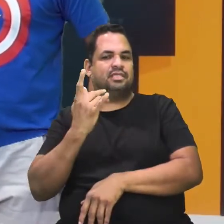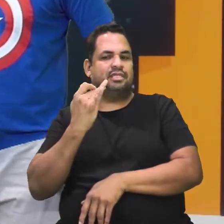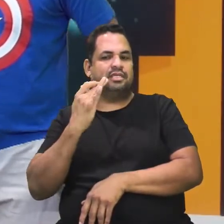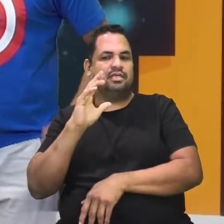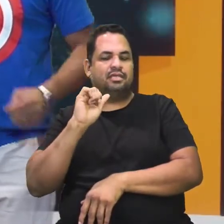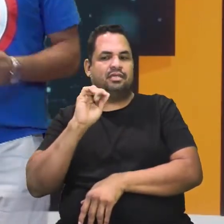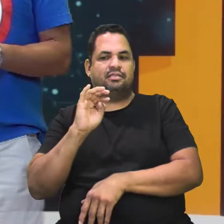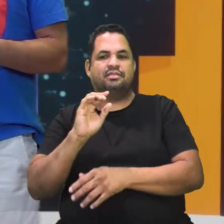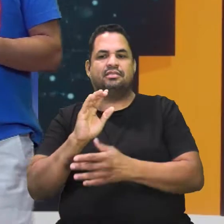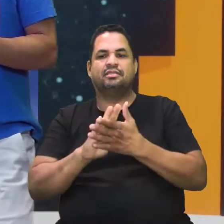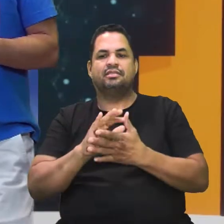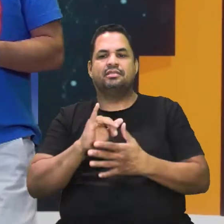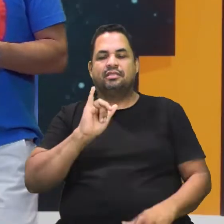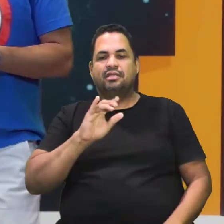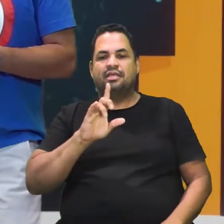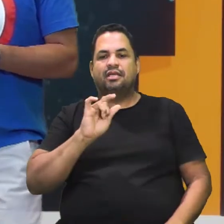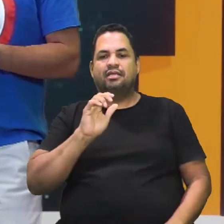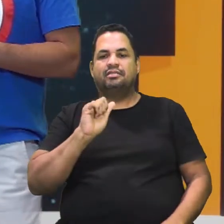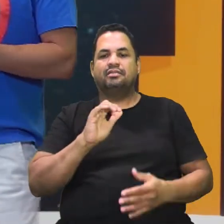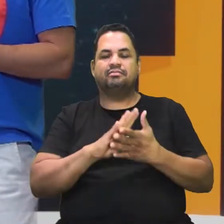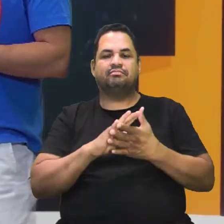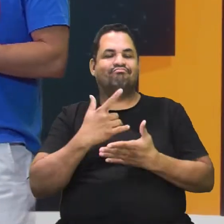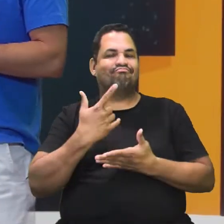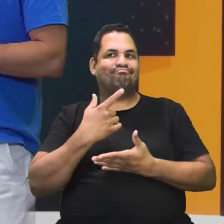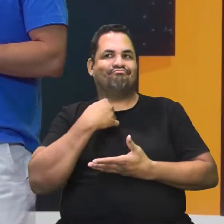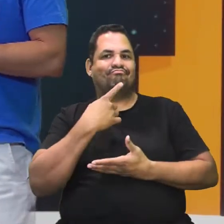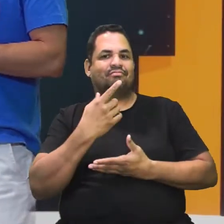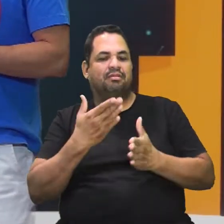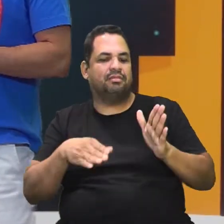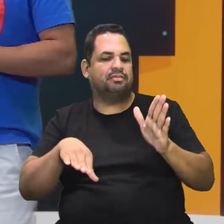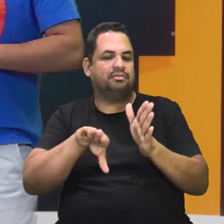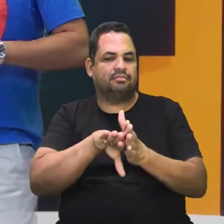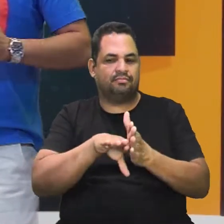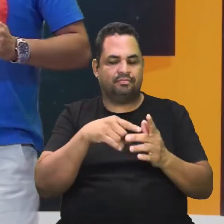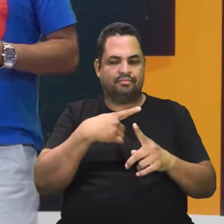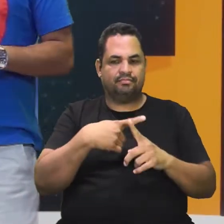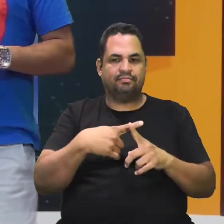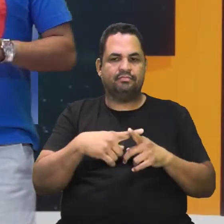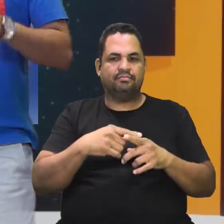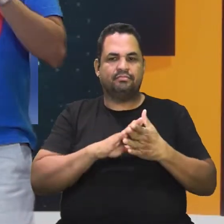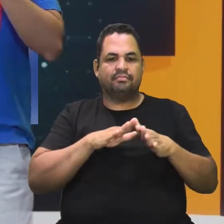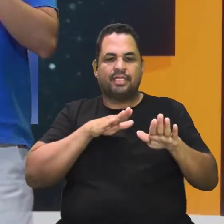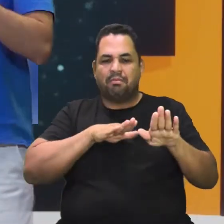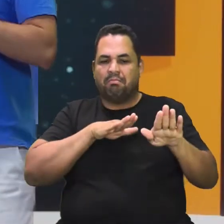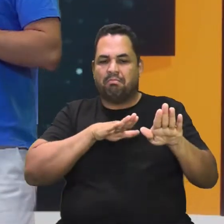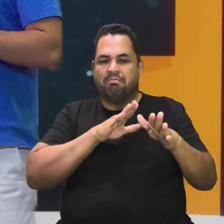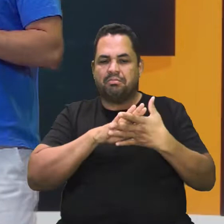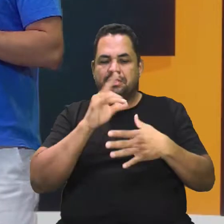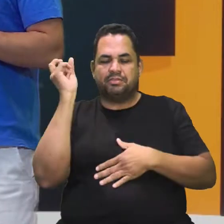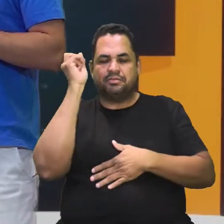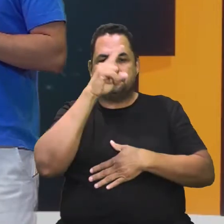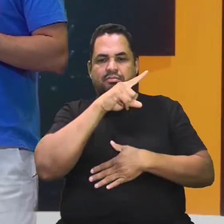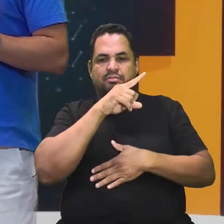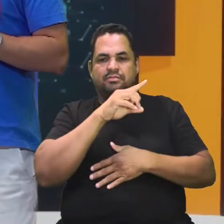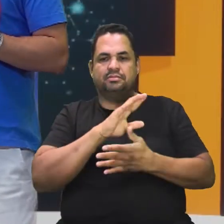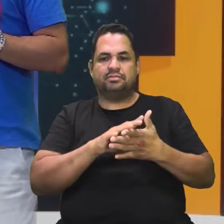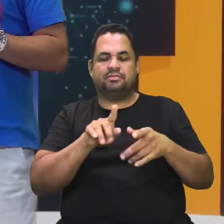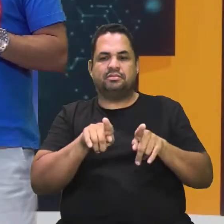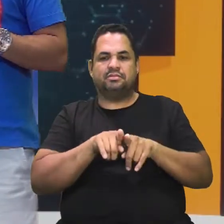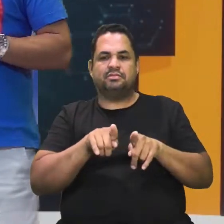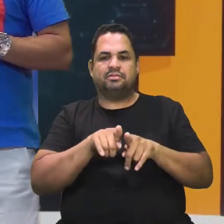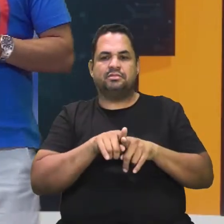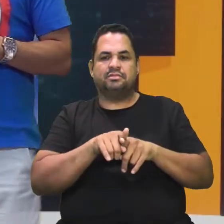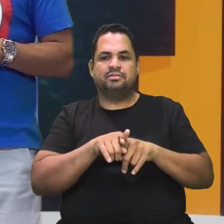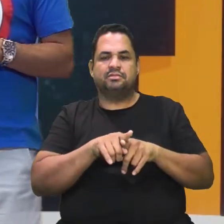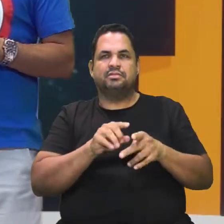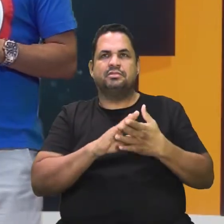porque no período que a gente estava lá não tinha como chegar, né? O trânsito estava bem complicado. E também nós não fomos acho